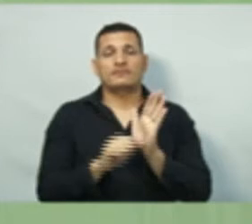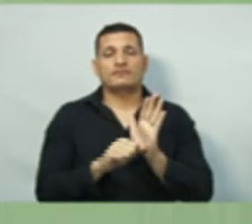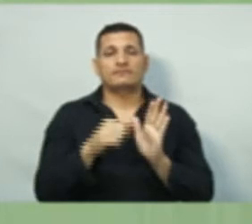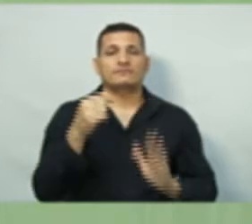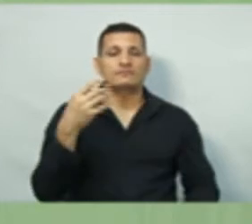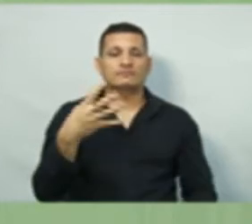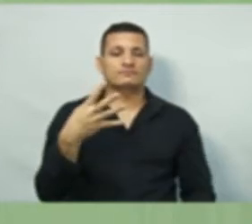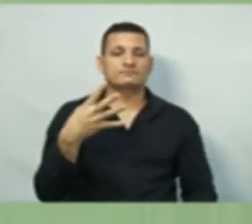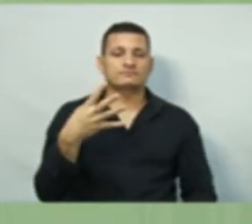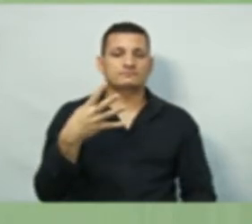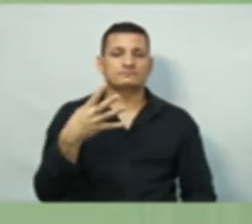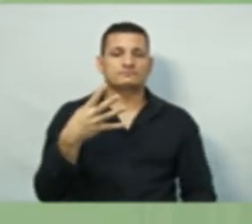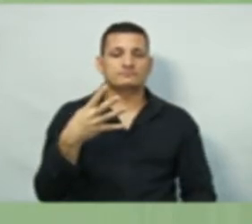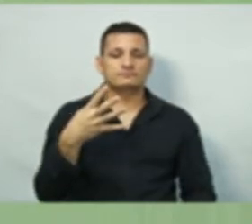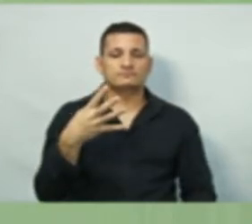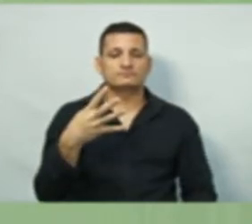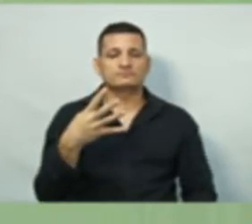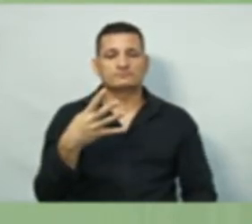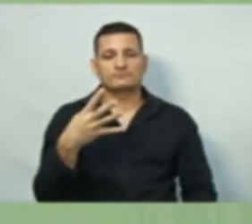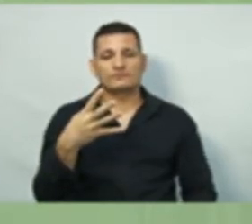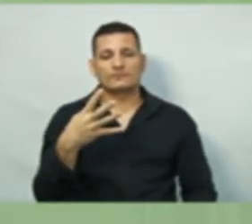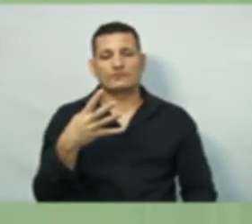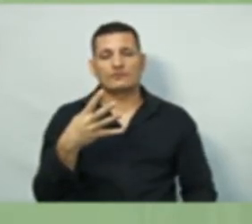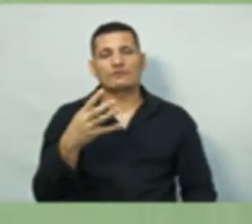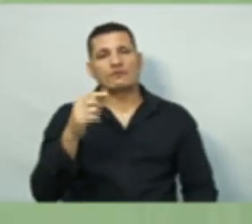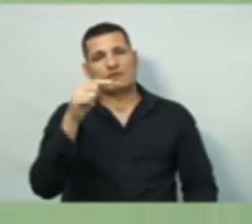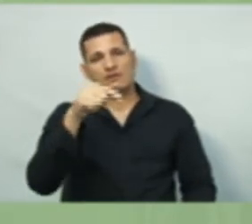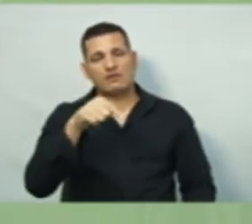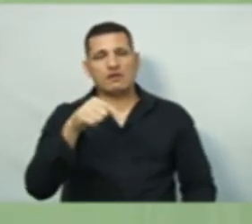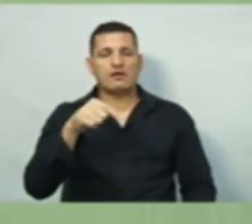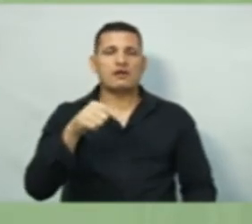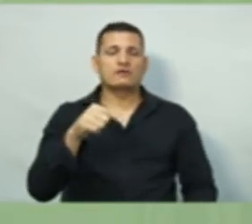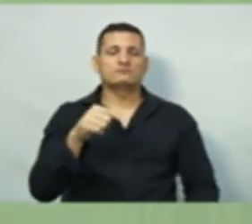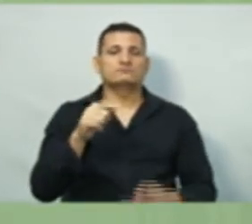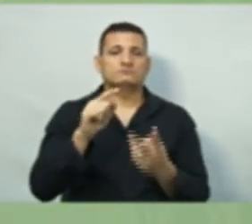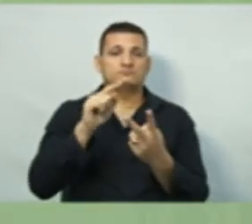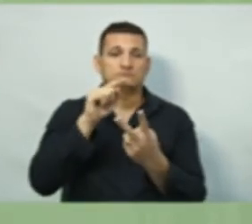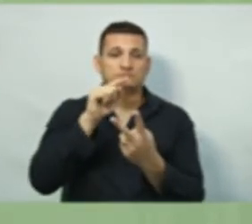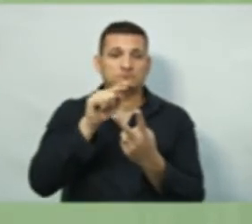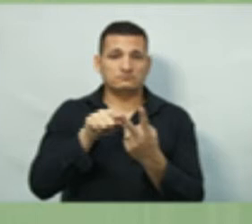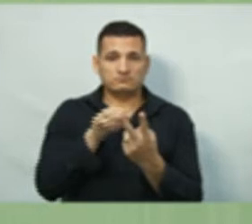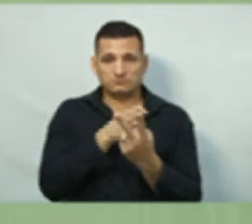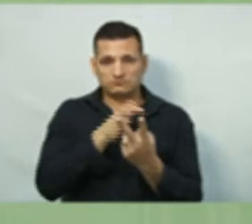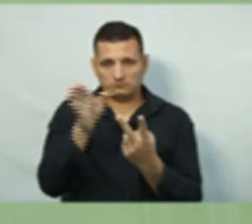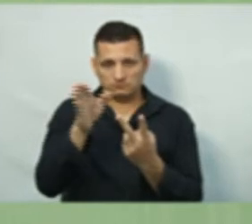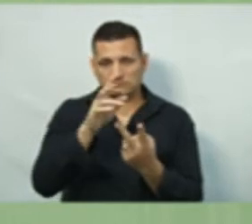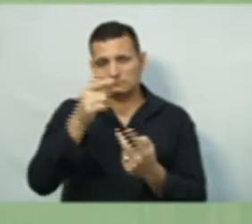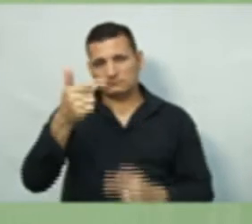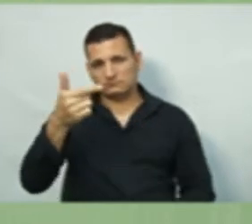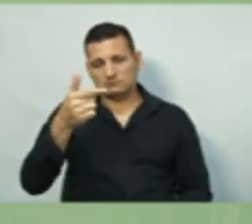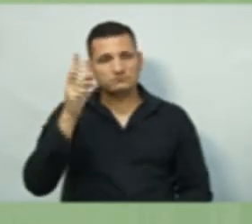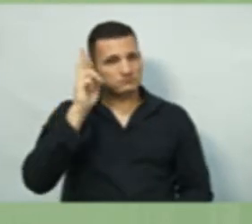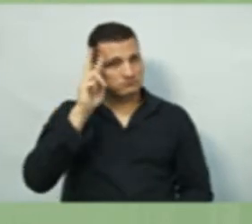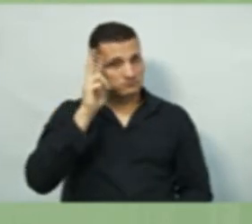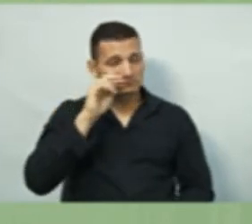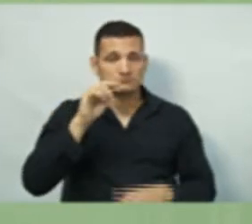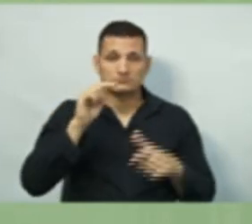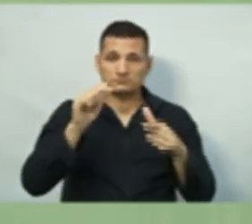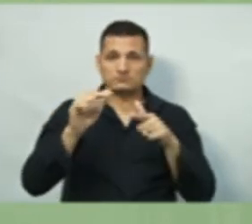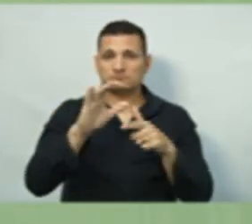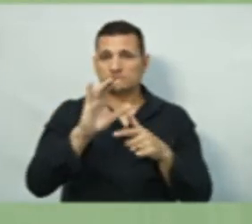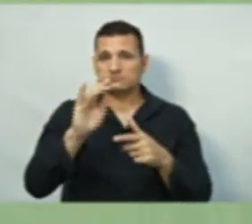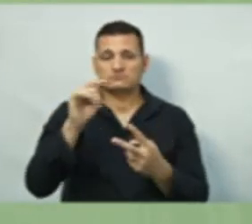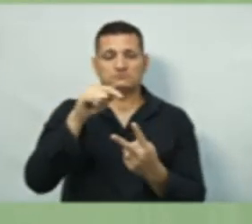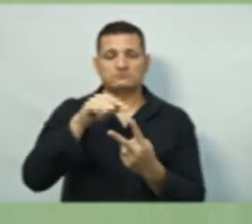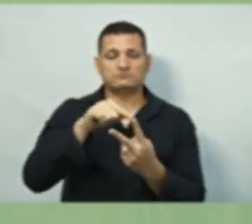4º, aqui já é o segundo segmento da cooperativa de trabalho, lembrando que são dois segmentos, o de